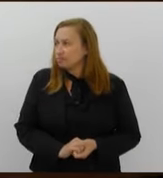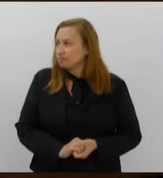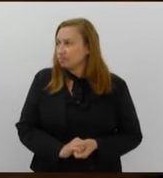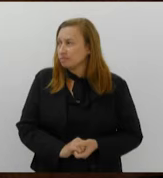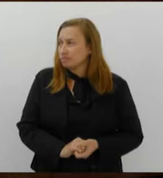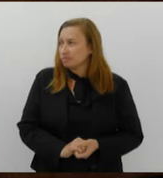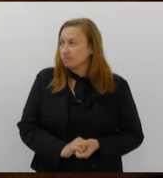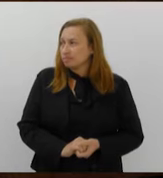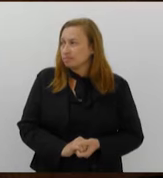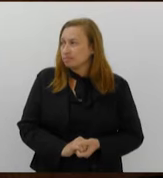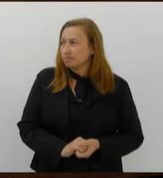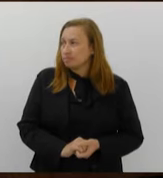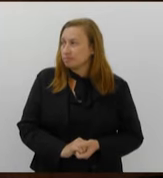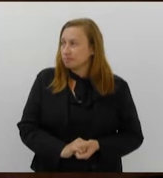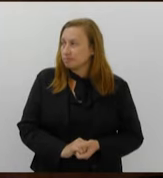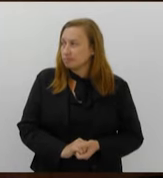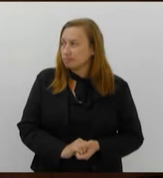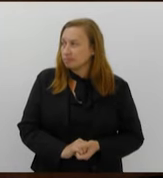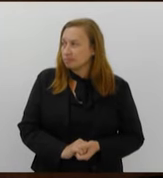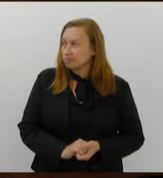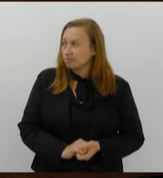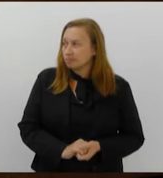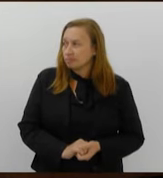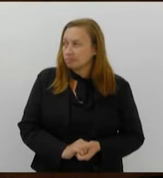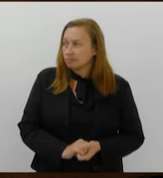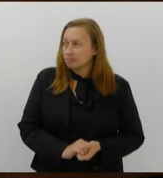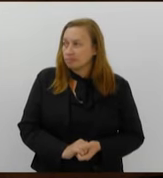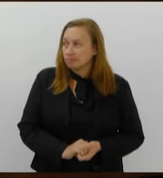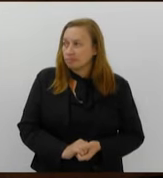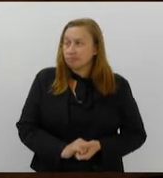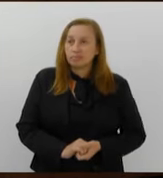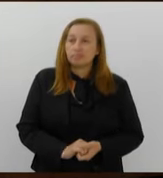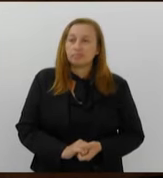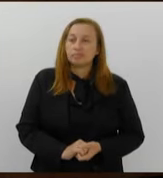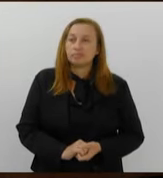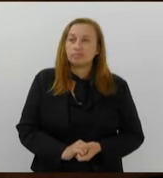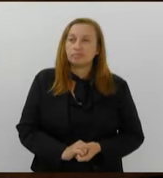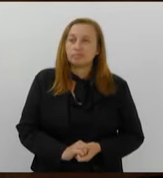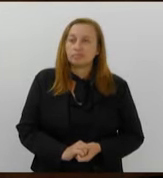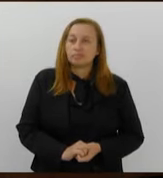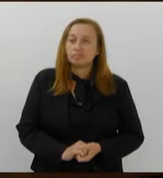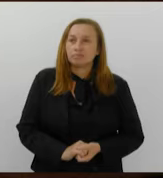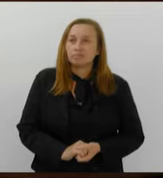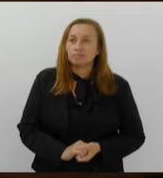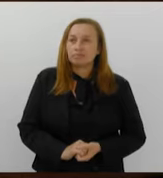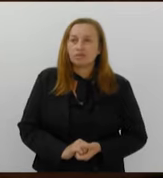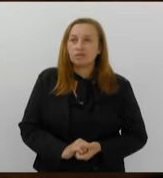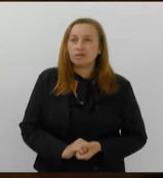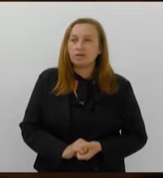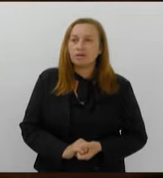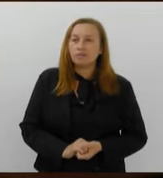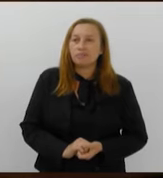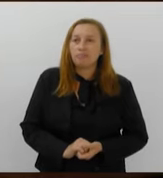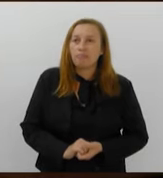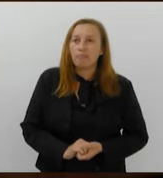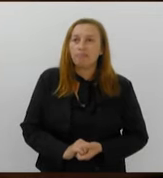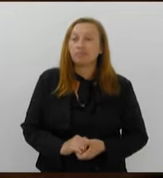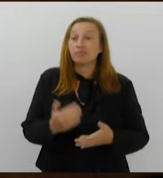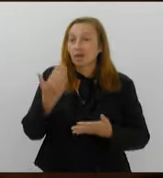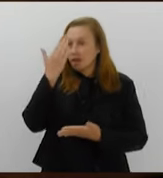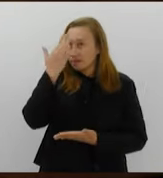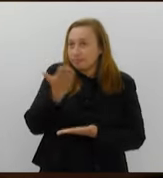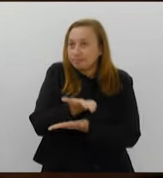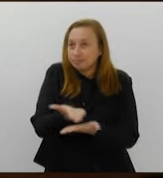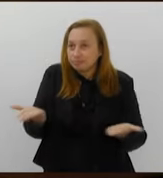lado da máfia do reboque. Máfia essa que atormenta a população. E aí eu agradeço aos meus pares